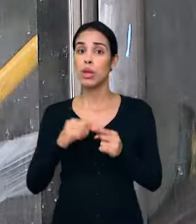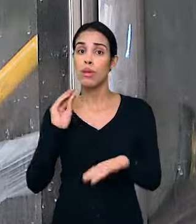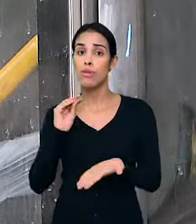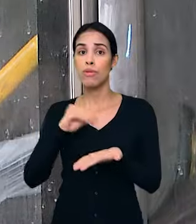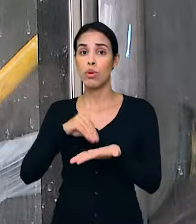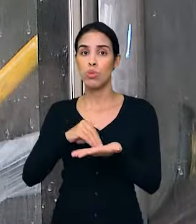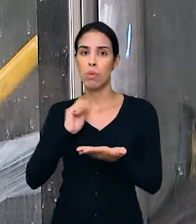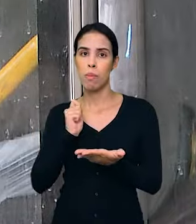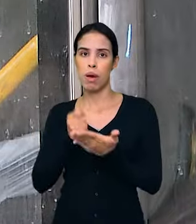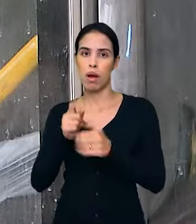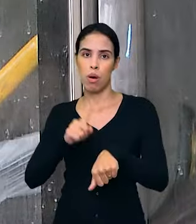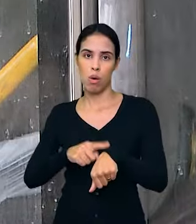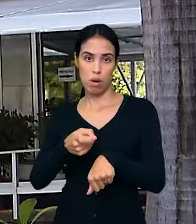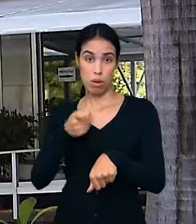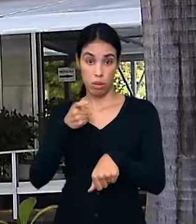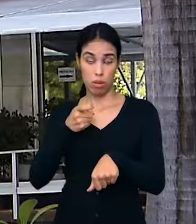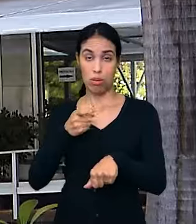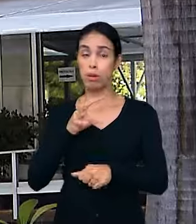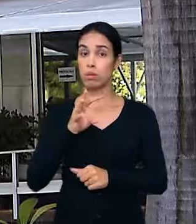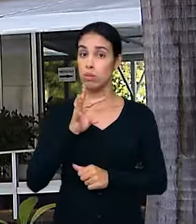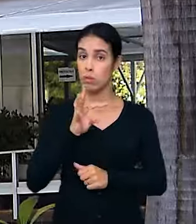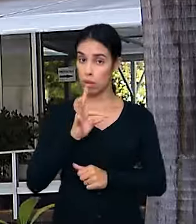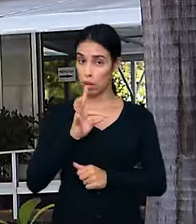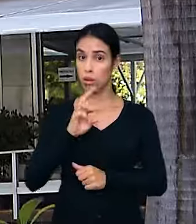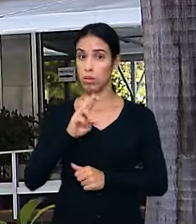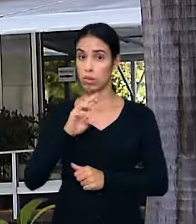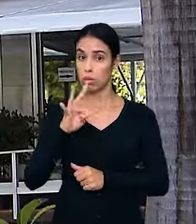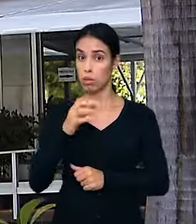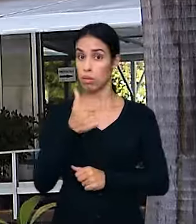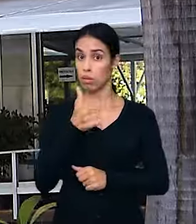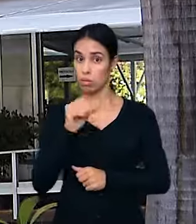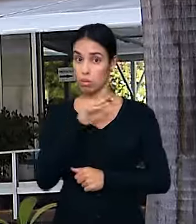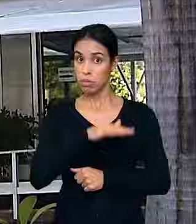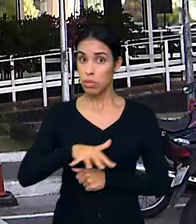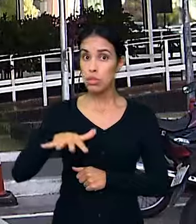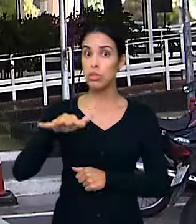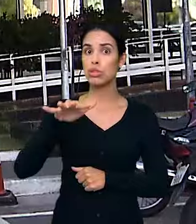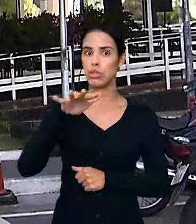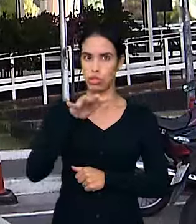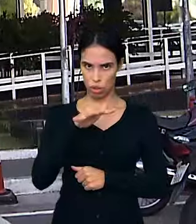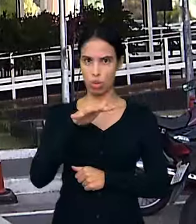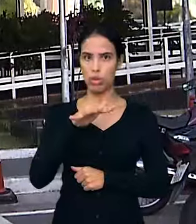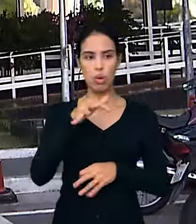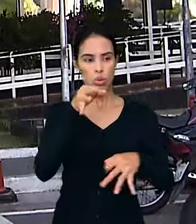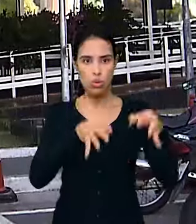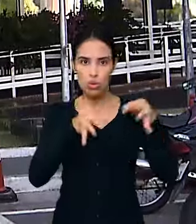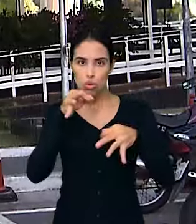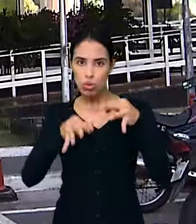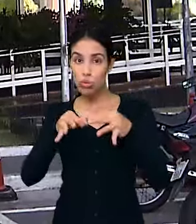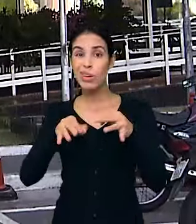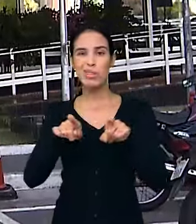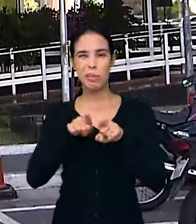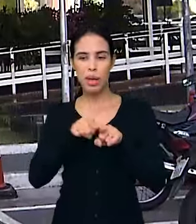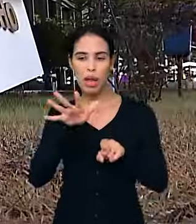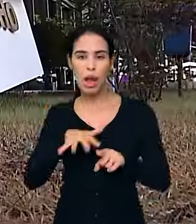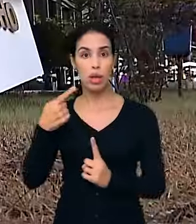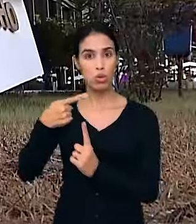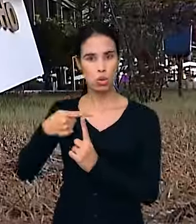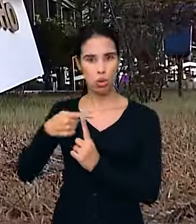de pagamento de horas extras. O Tribunal Regional do Trabalho da 10ª Região, que abrange o Distrito Federal e o